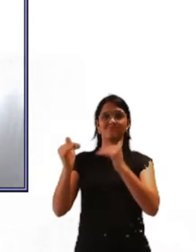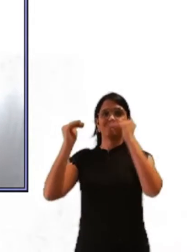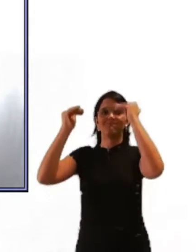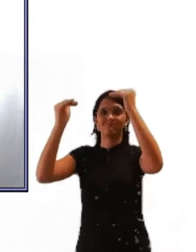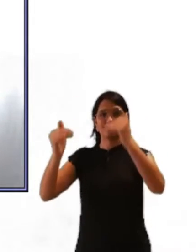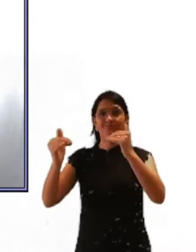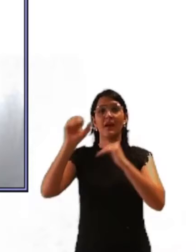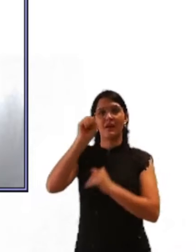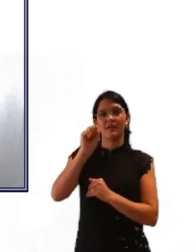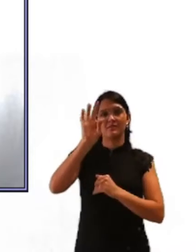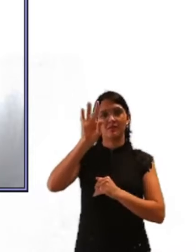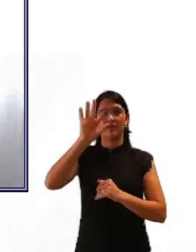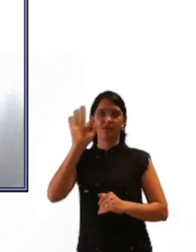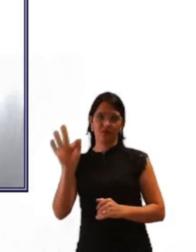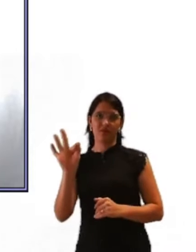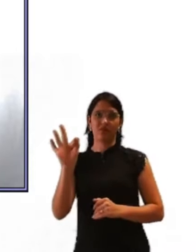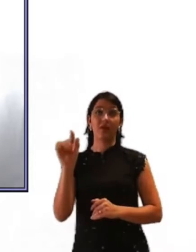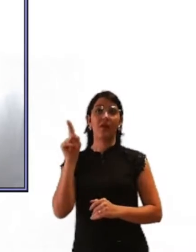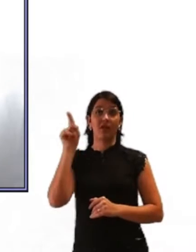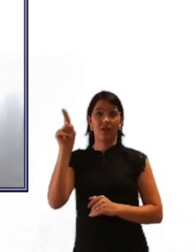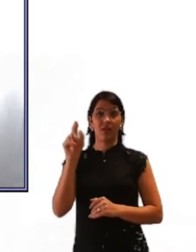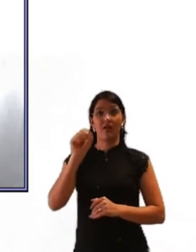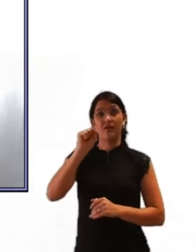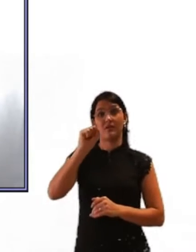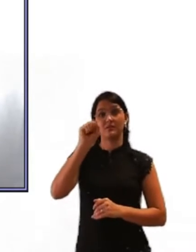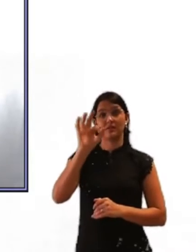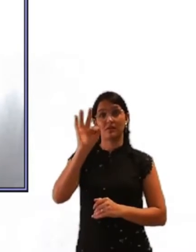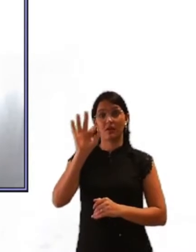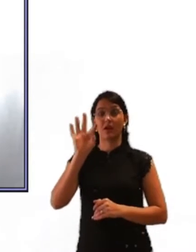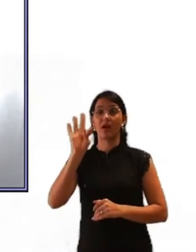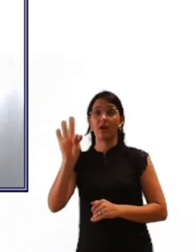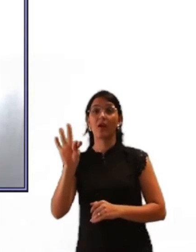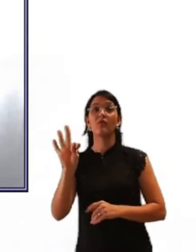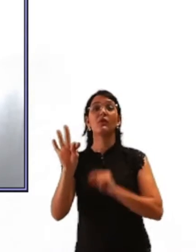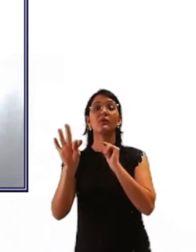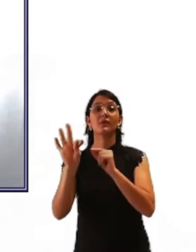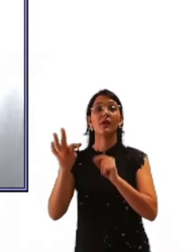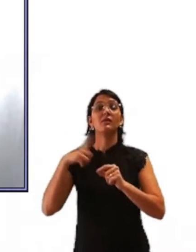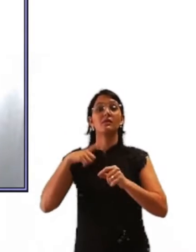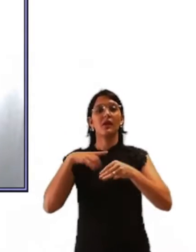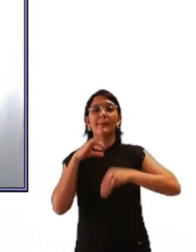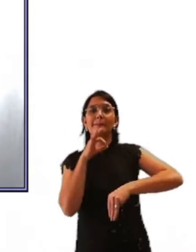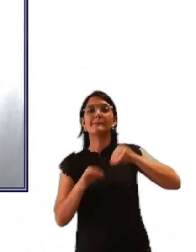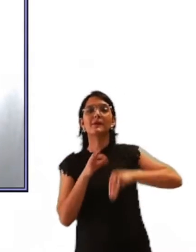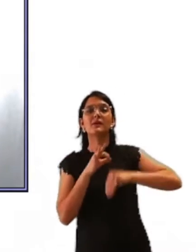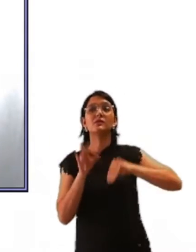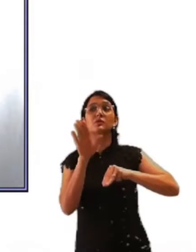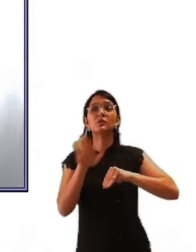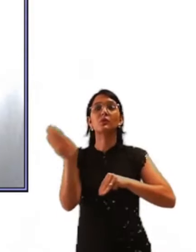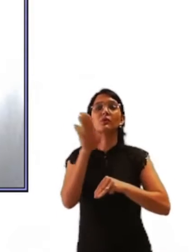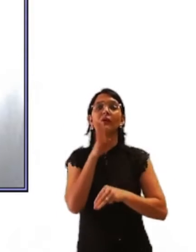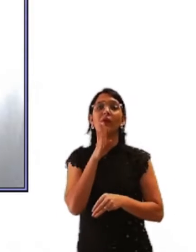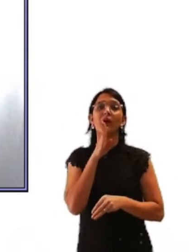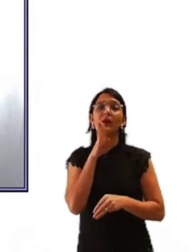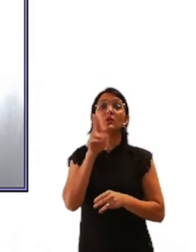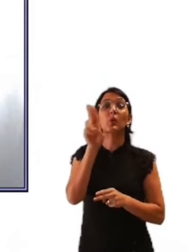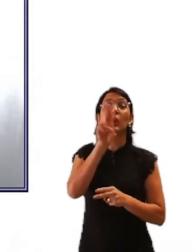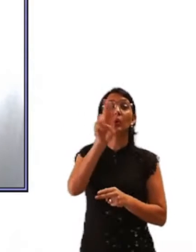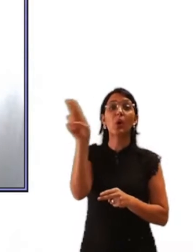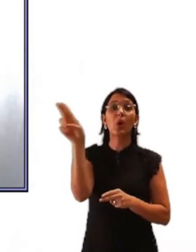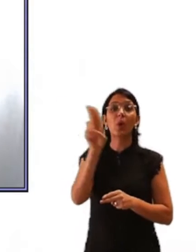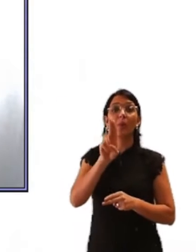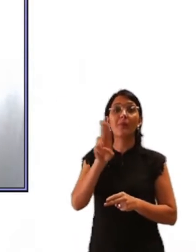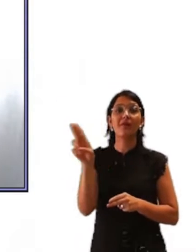Tribunal Federal, né? O Supremo Tribunal Federal hoje, os ministros são conhecidos pelos nomes, eles